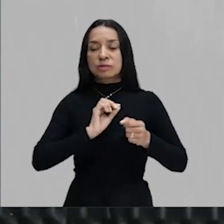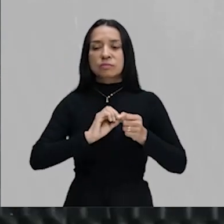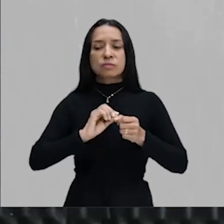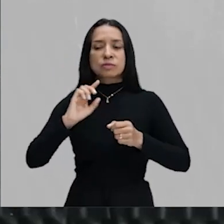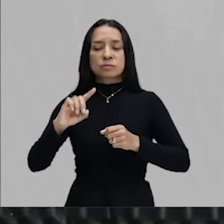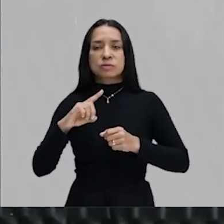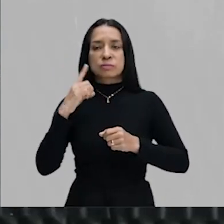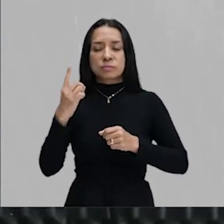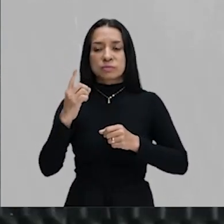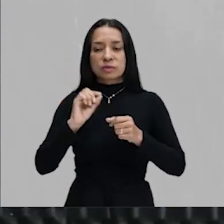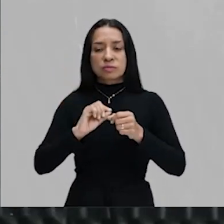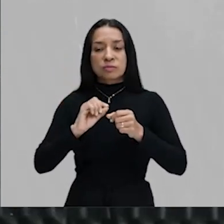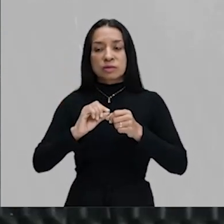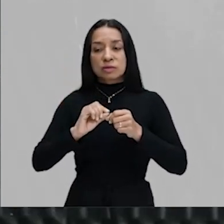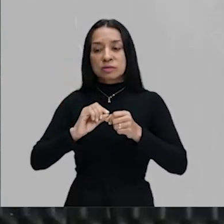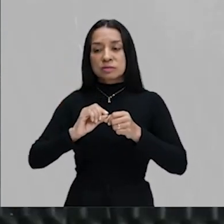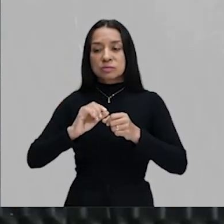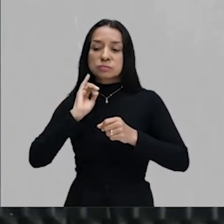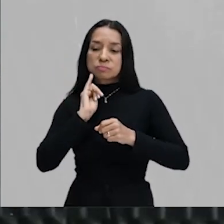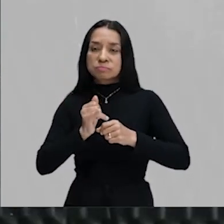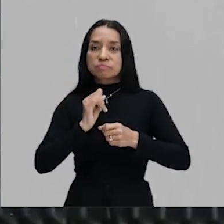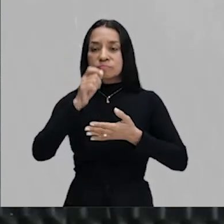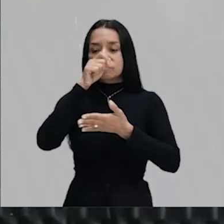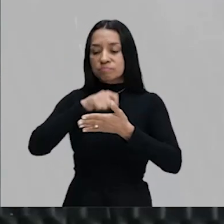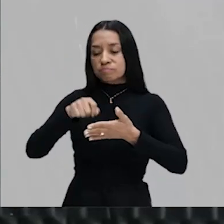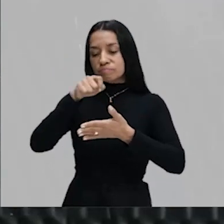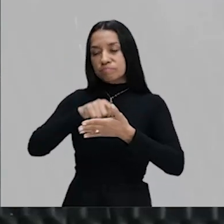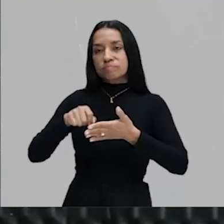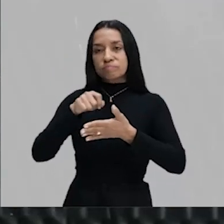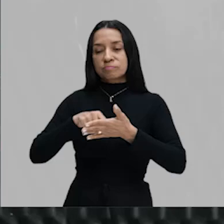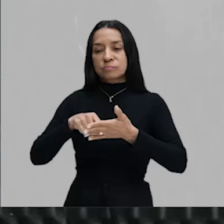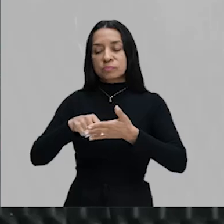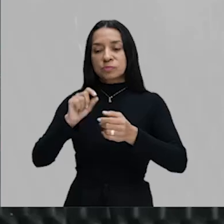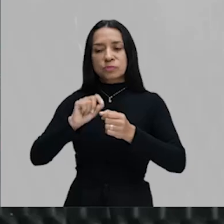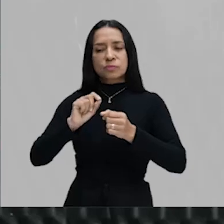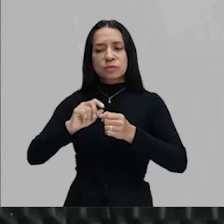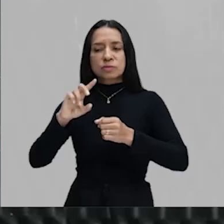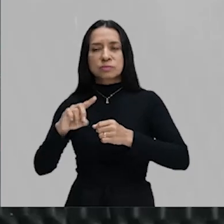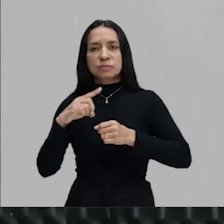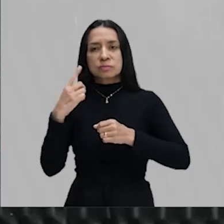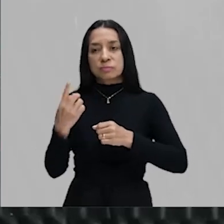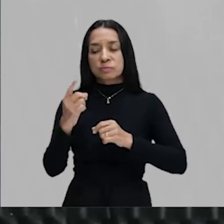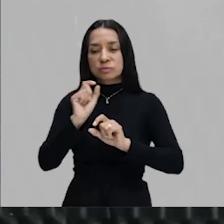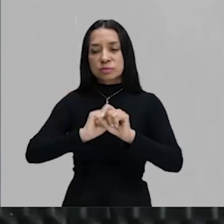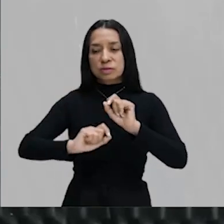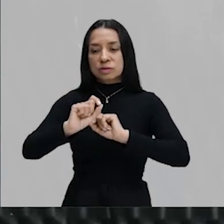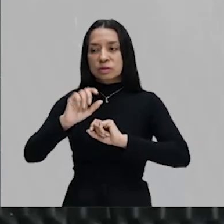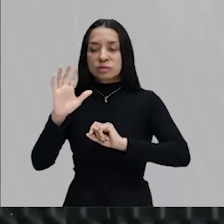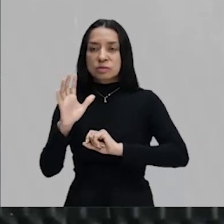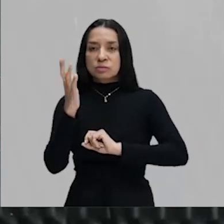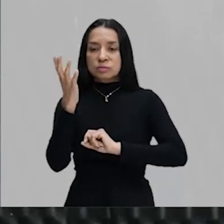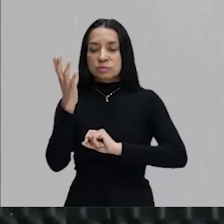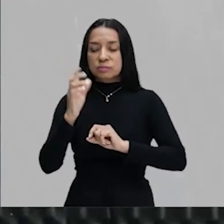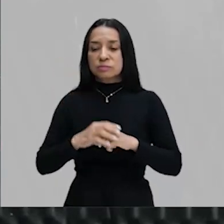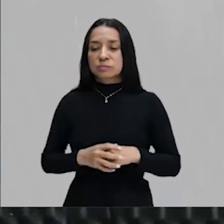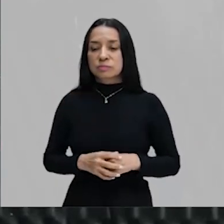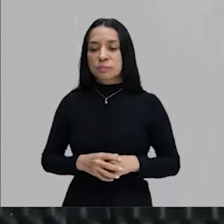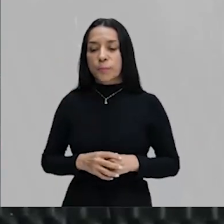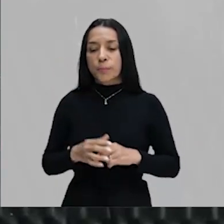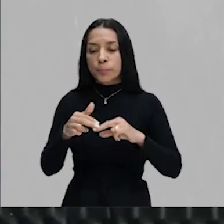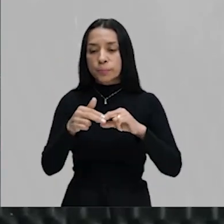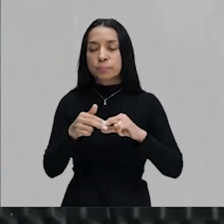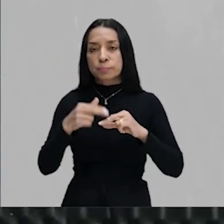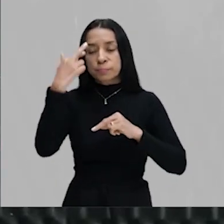estamos falando de relatos escritos. São feitos depois. Muito depois que esses eventos teriam acontecido. Por isso,